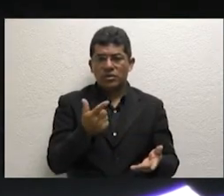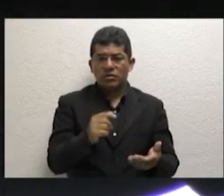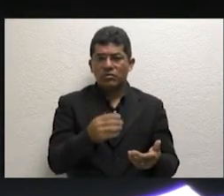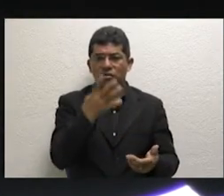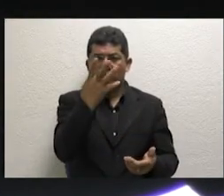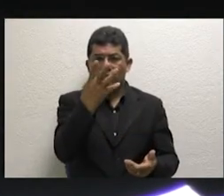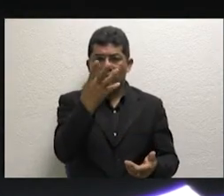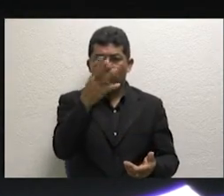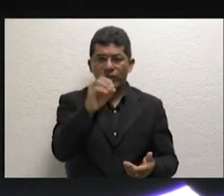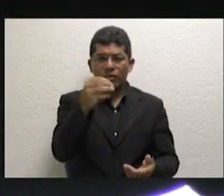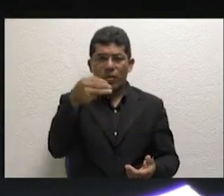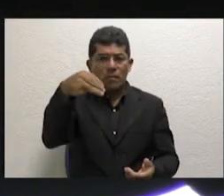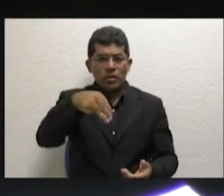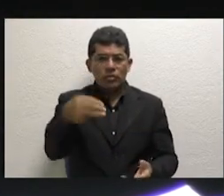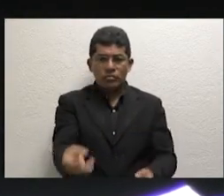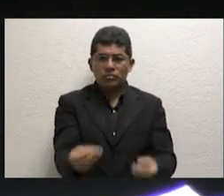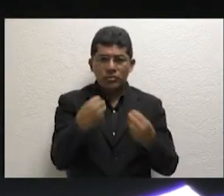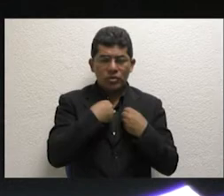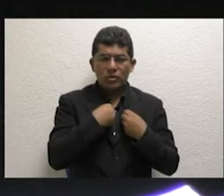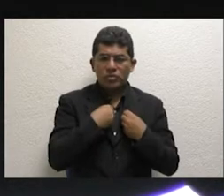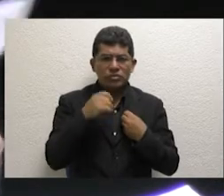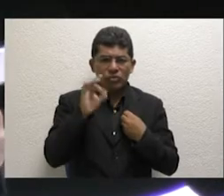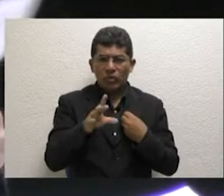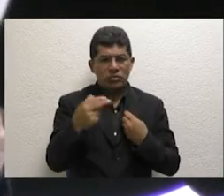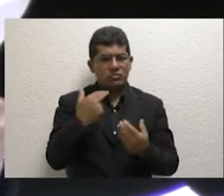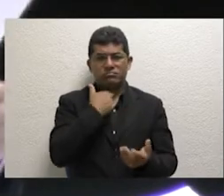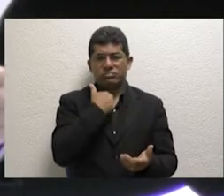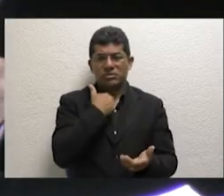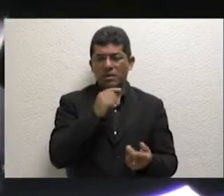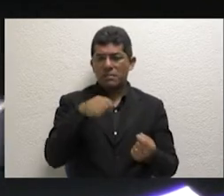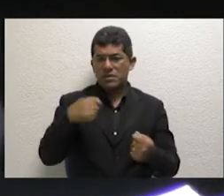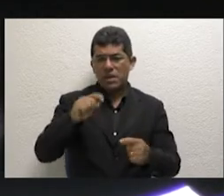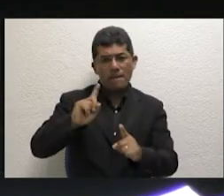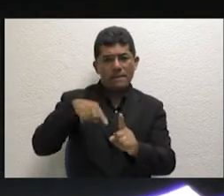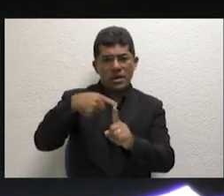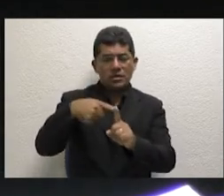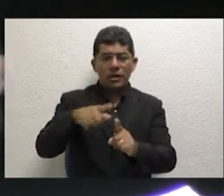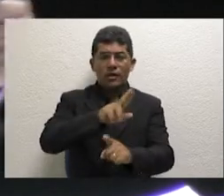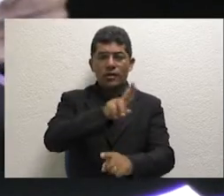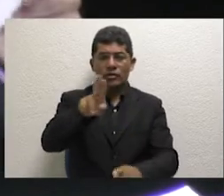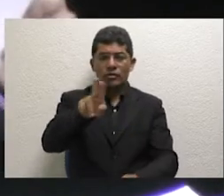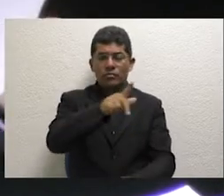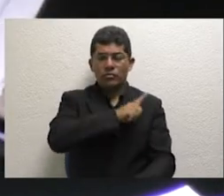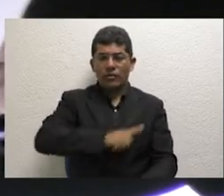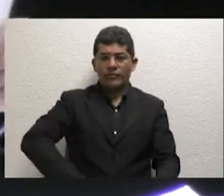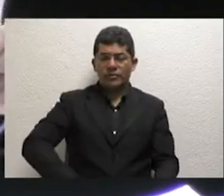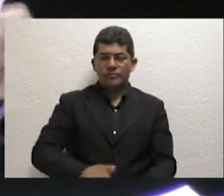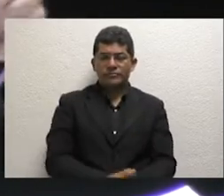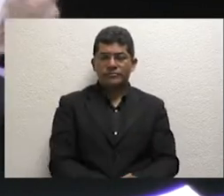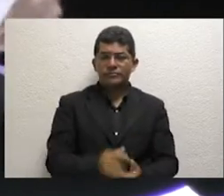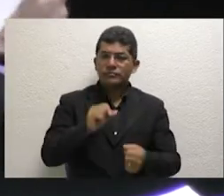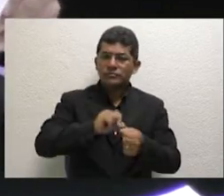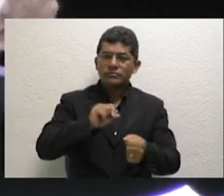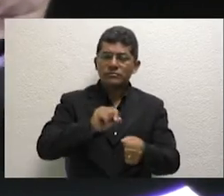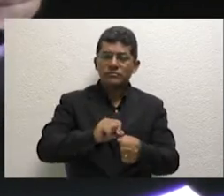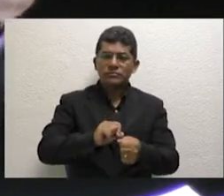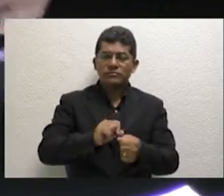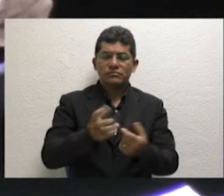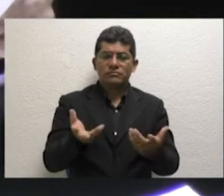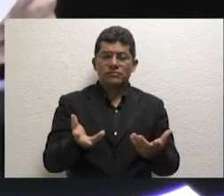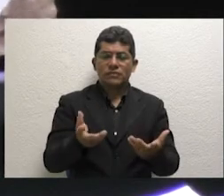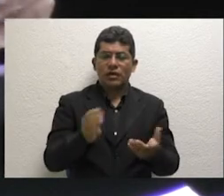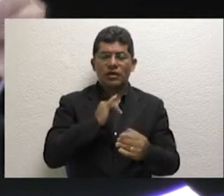minutos que vossa excelência me concedeu para aqui em nome do governo fazer a